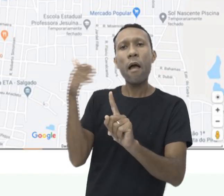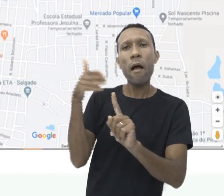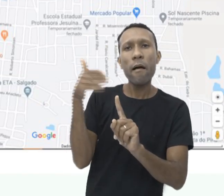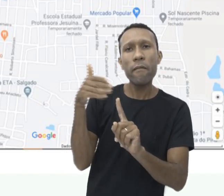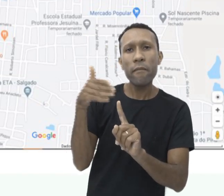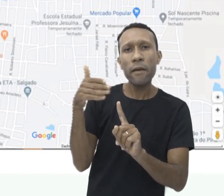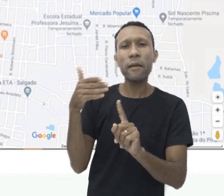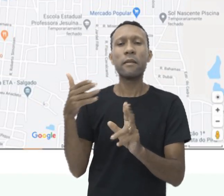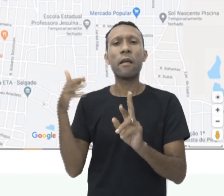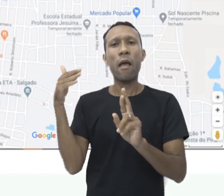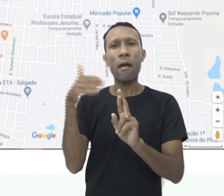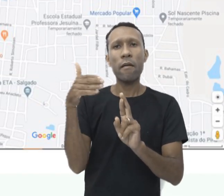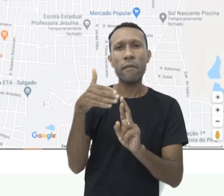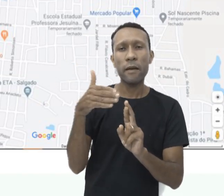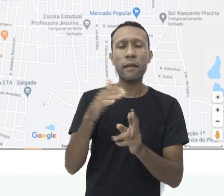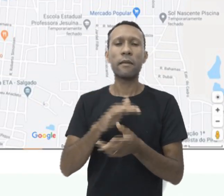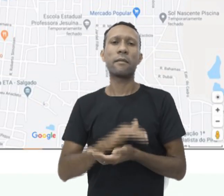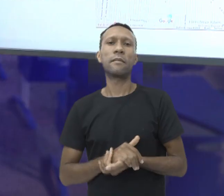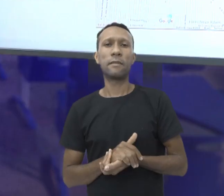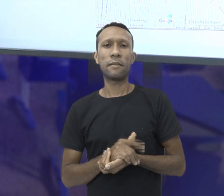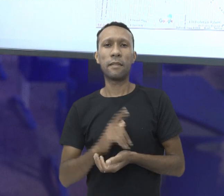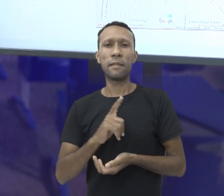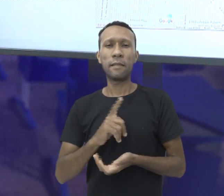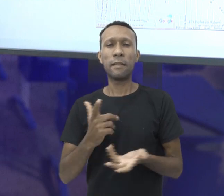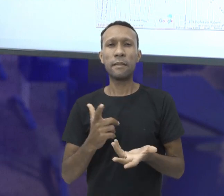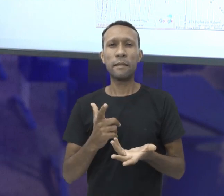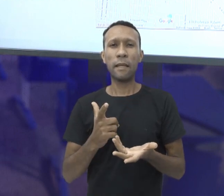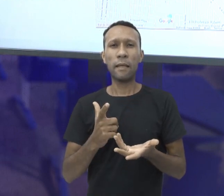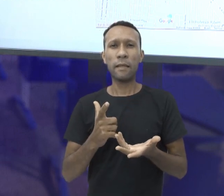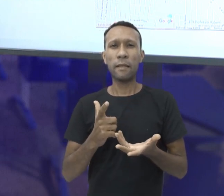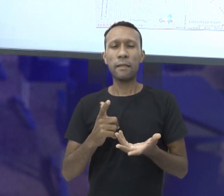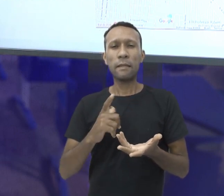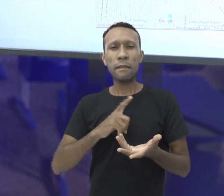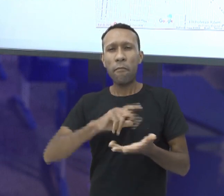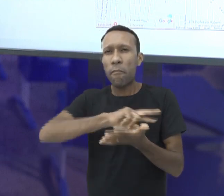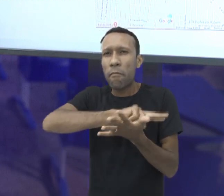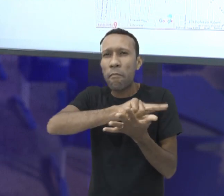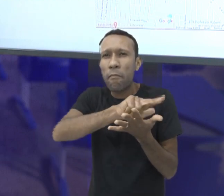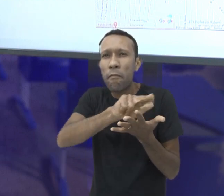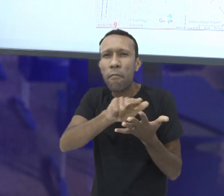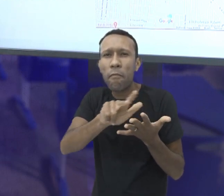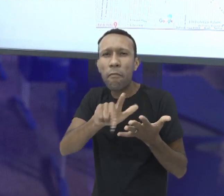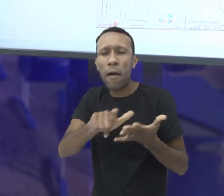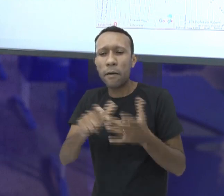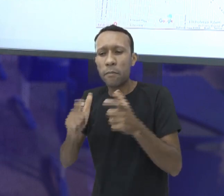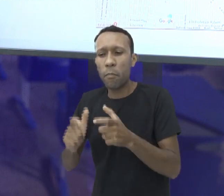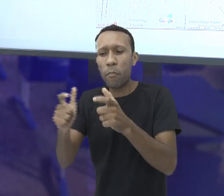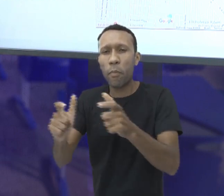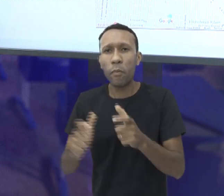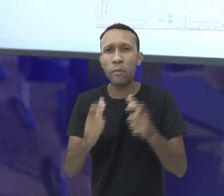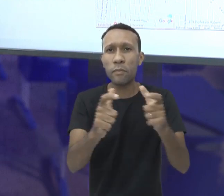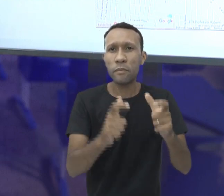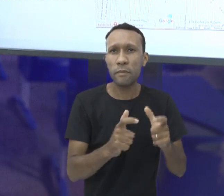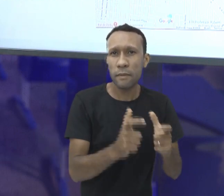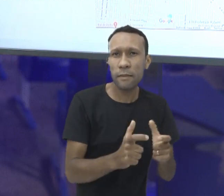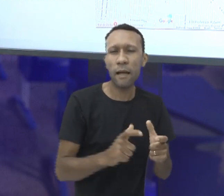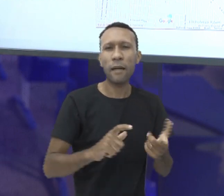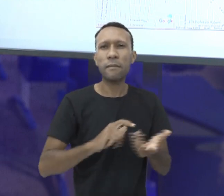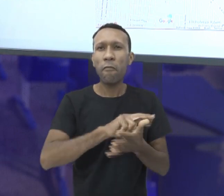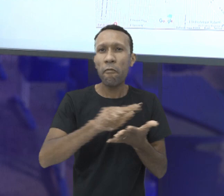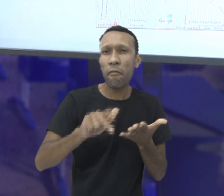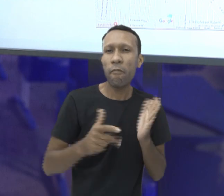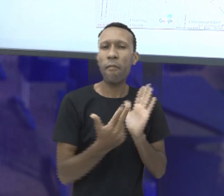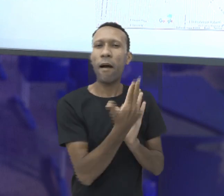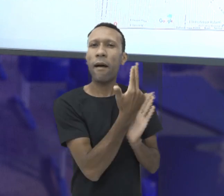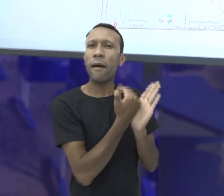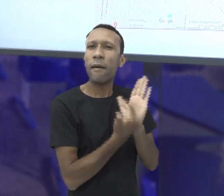praça, determina-se com a árvore, ou seja, esse tipo de mapa tem pontos de localização com respectivos desenhos que